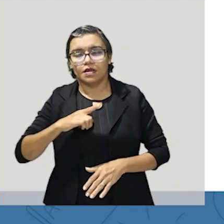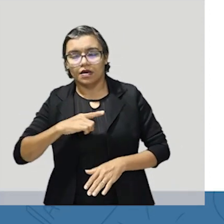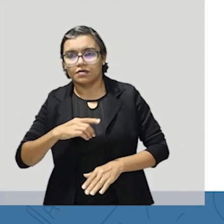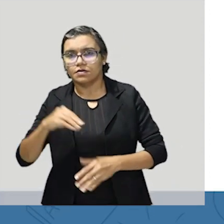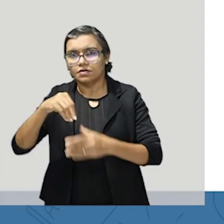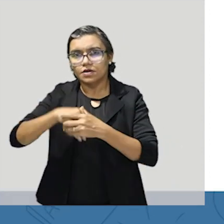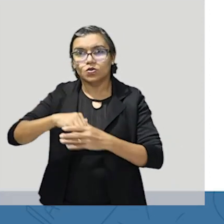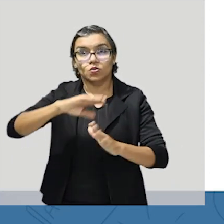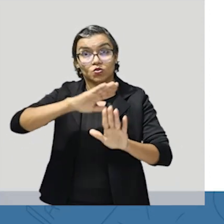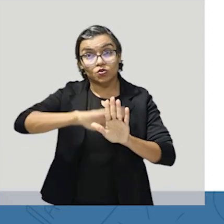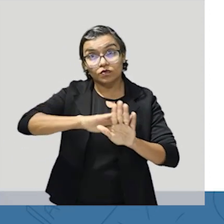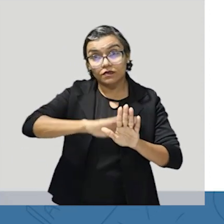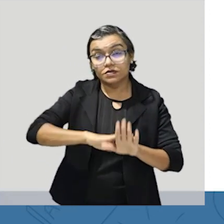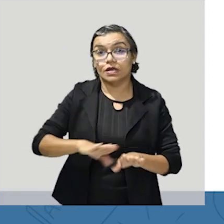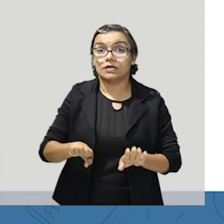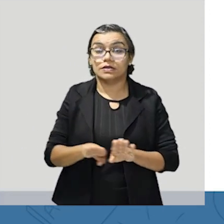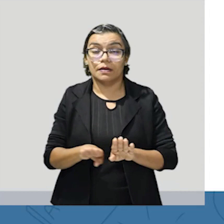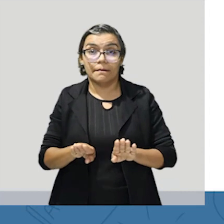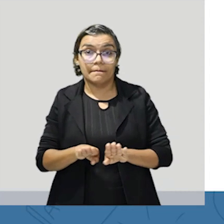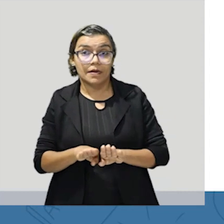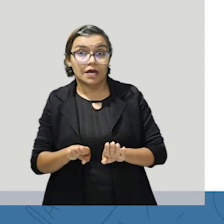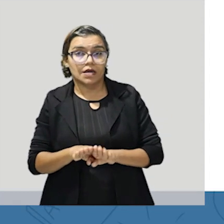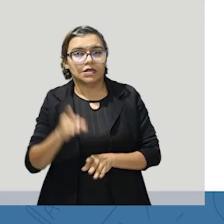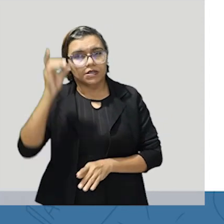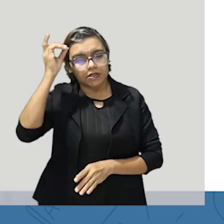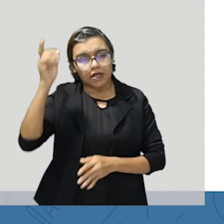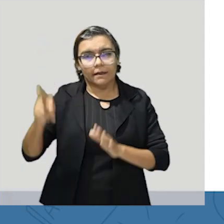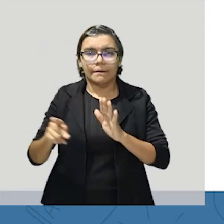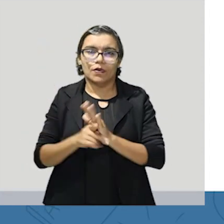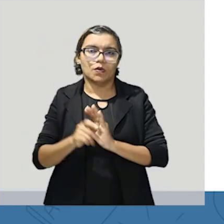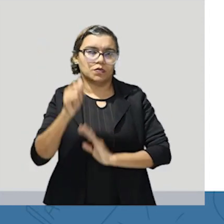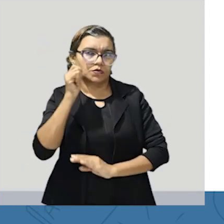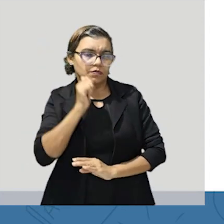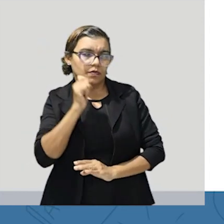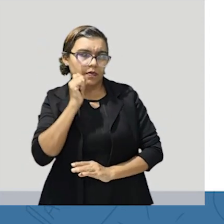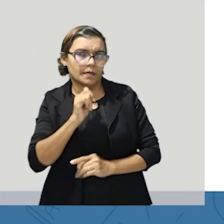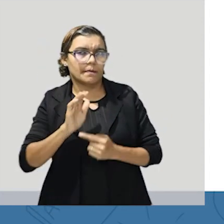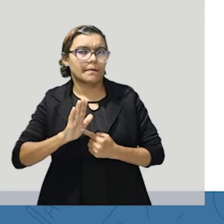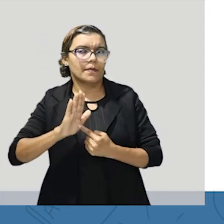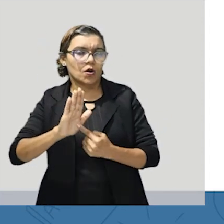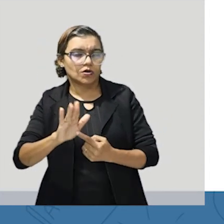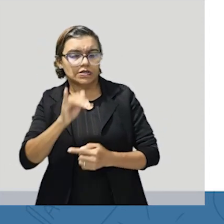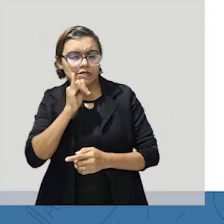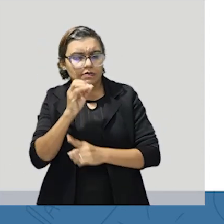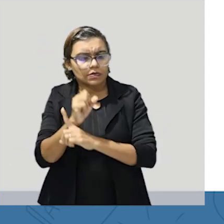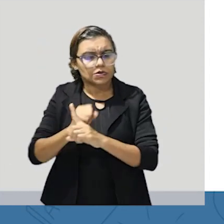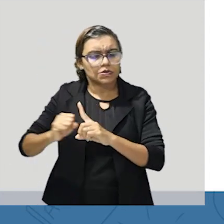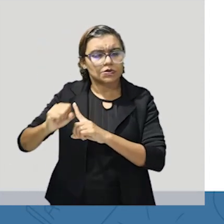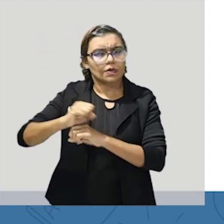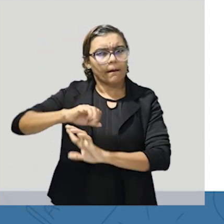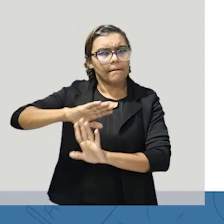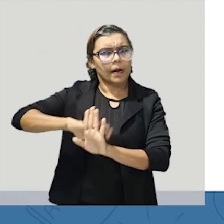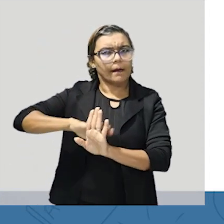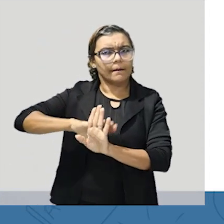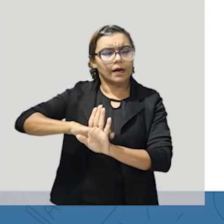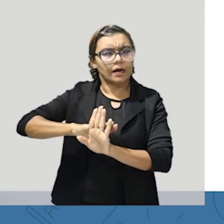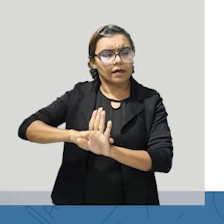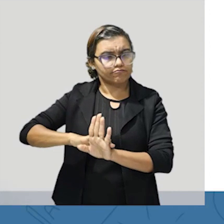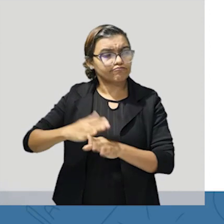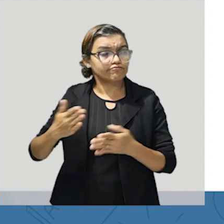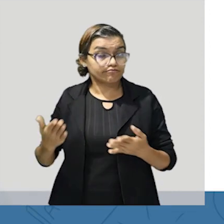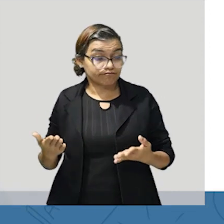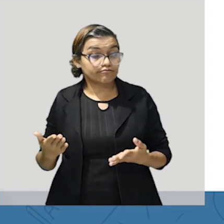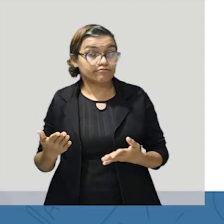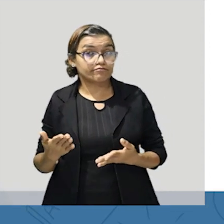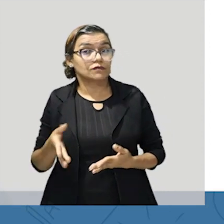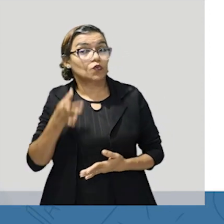e realização da mulher né um pouco de mascararmento da sociedade já trazida baila pelo Realismo